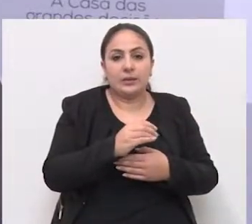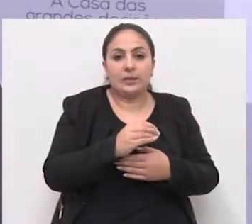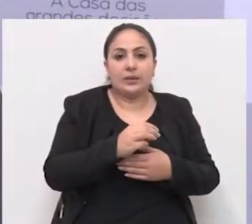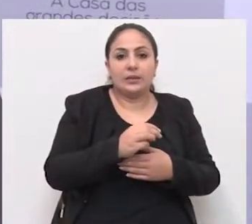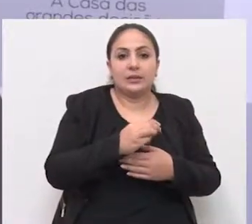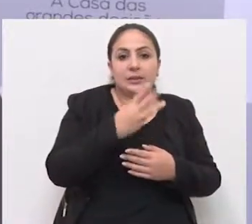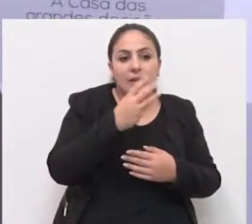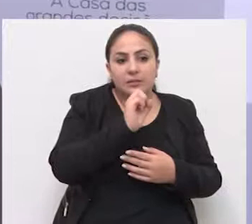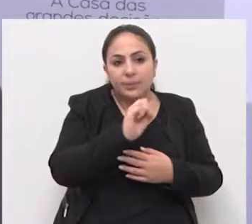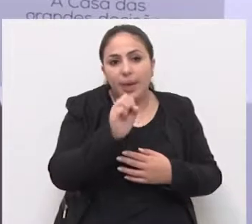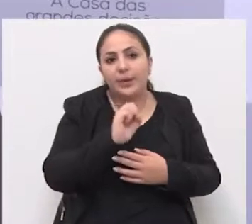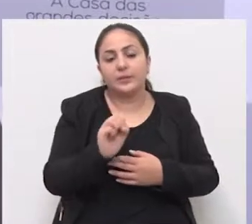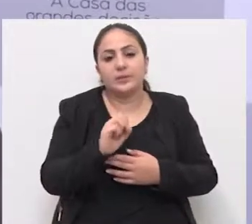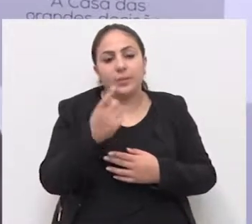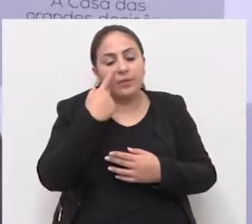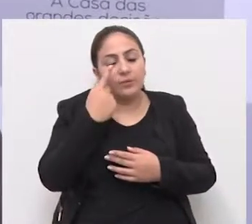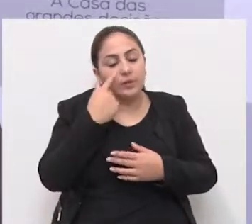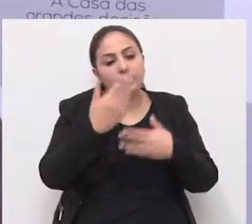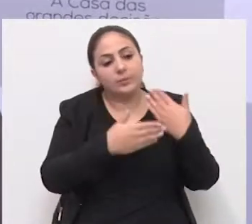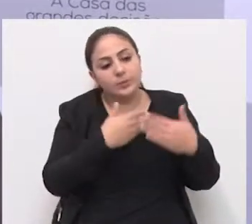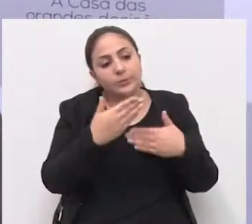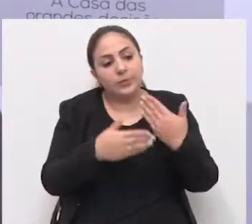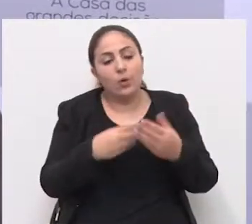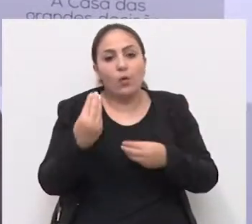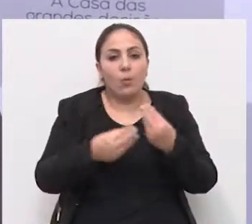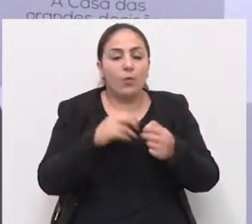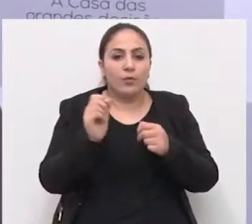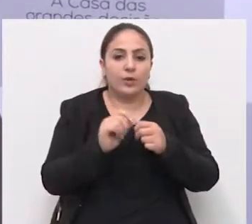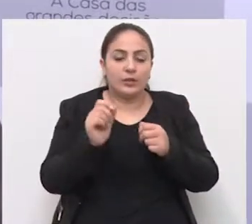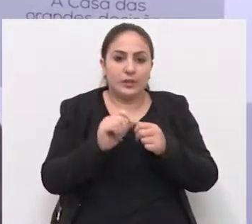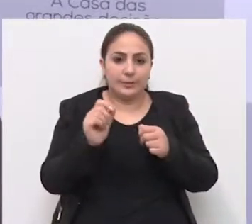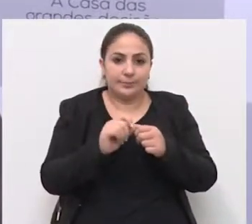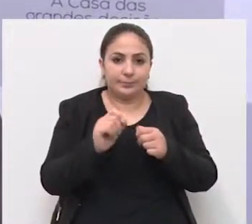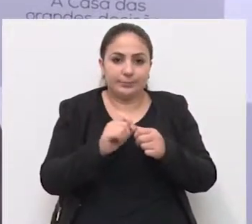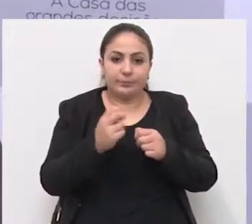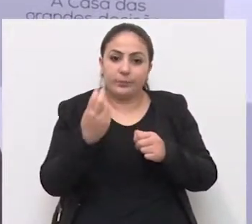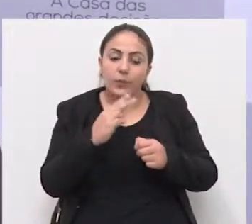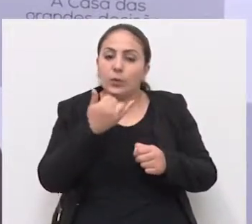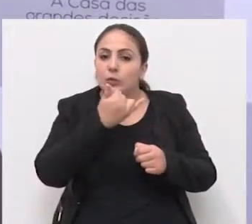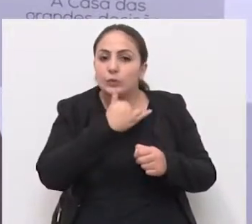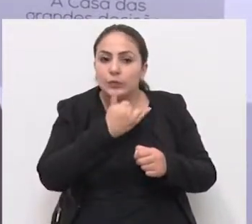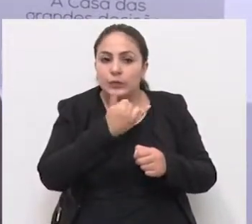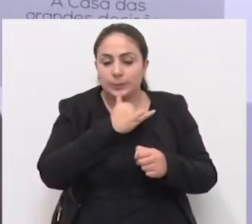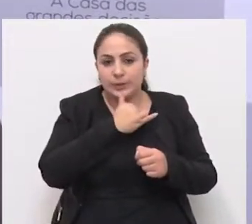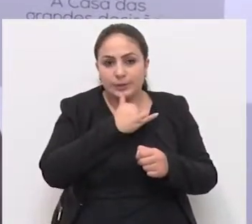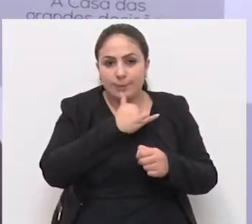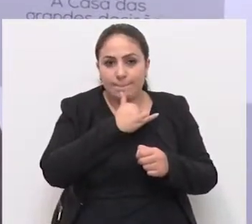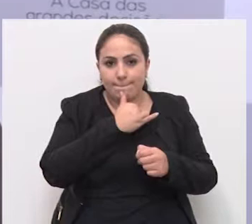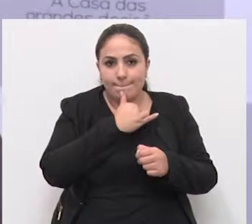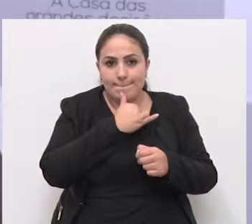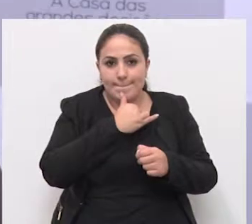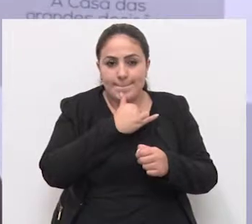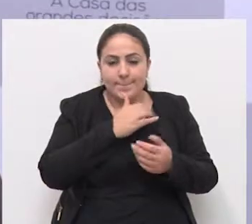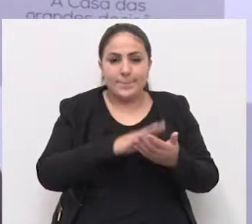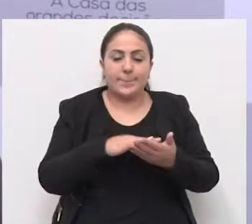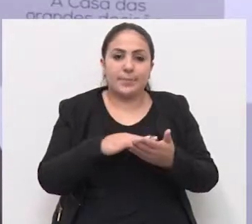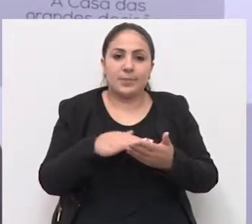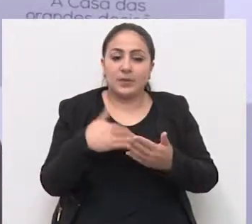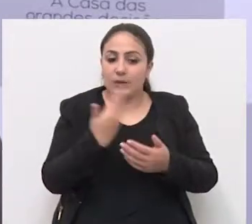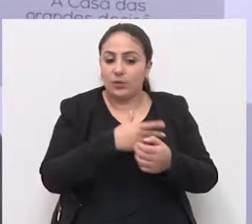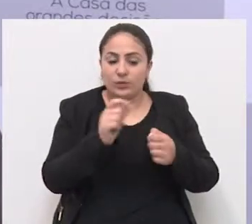trimestre do exercício de ano a ano para ver o que é possível executar, o que infelizmente em